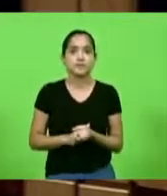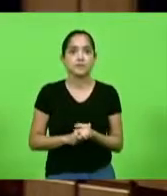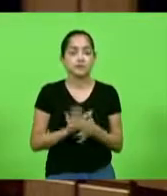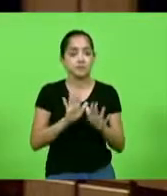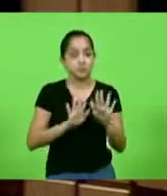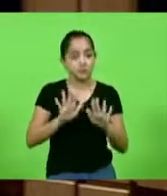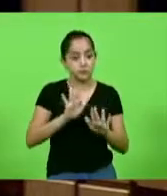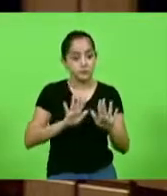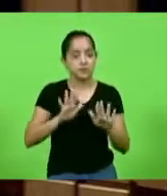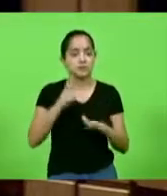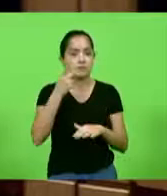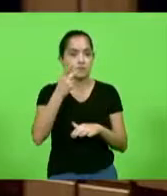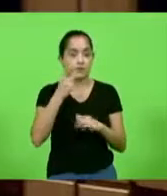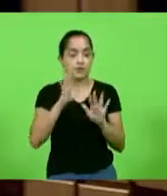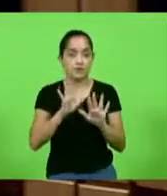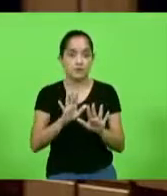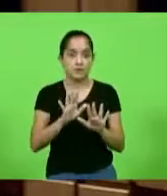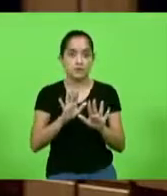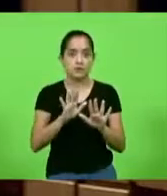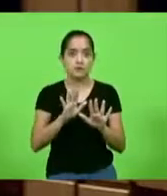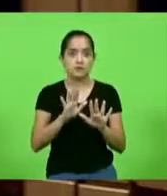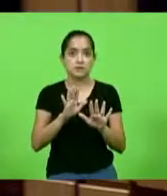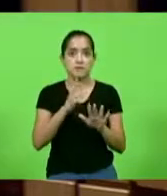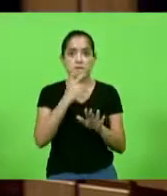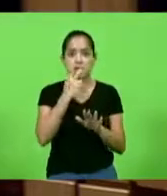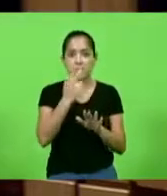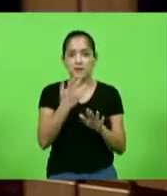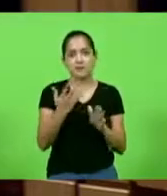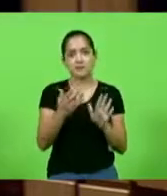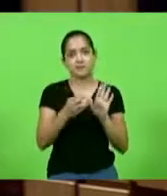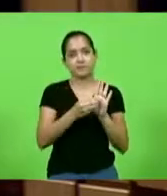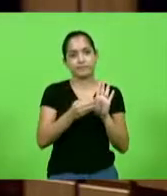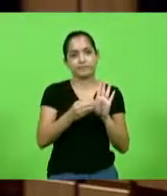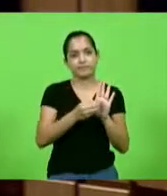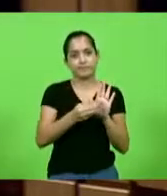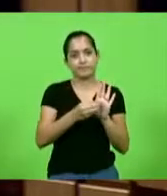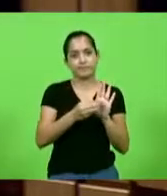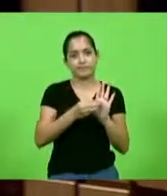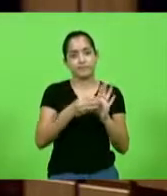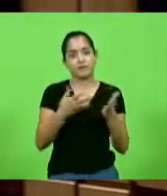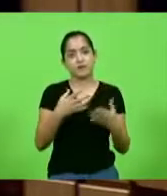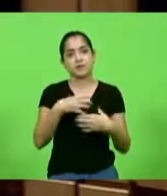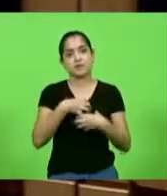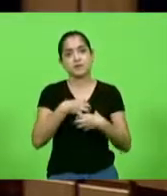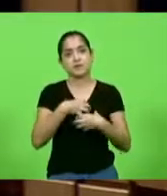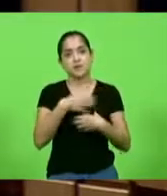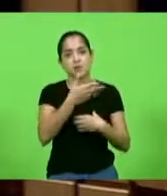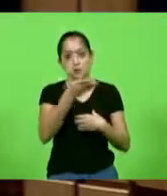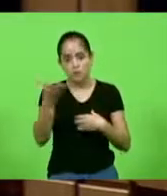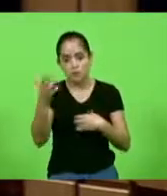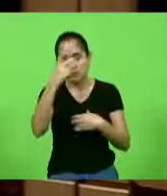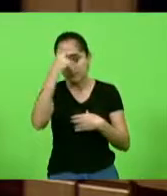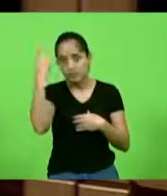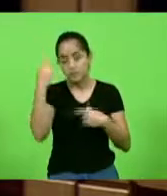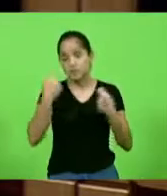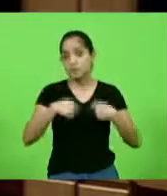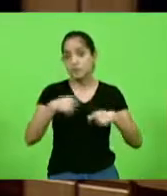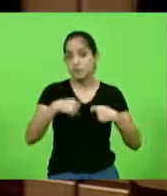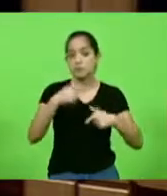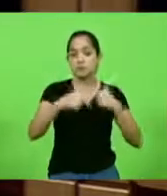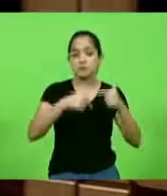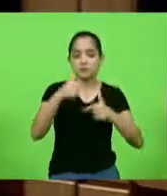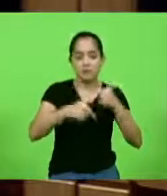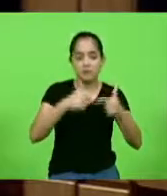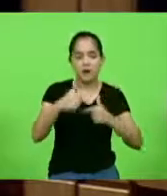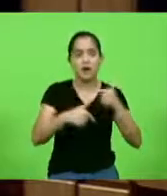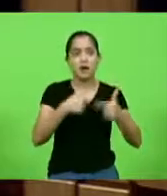fala, uma grande falta de sensibilidade com as pessoas que estão precisando de emprego, que estão